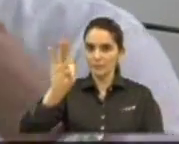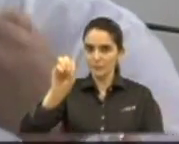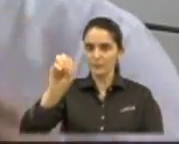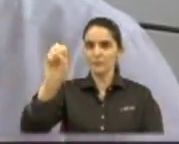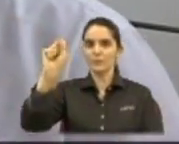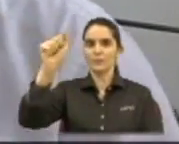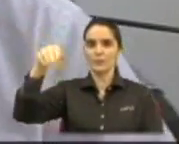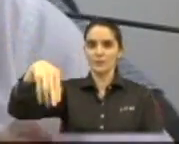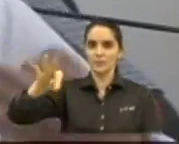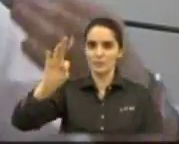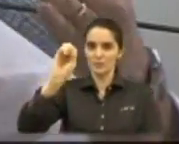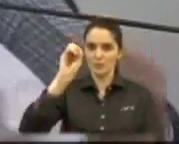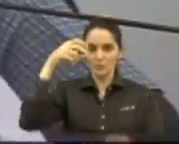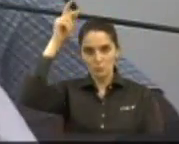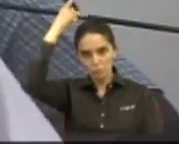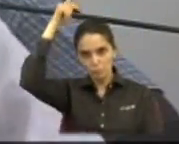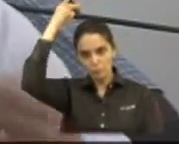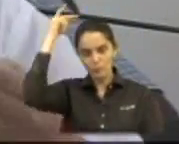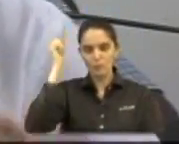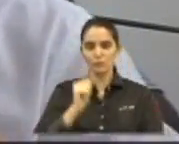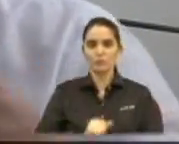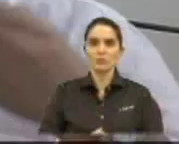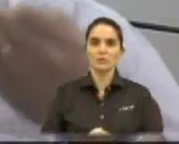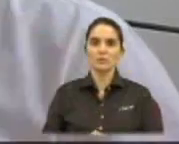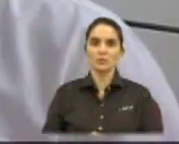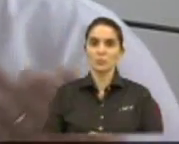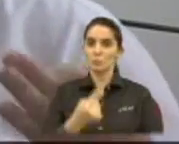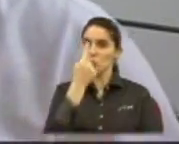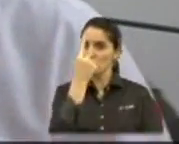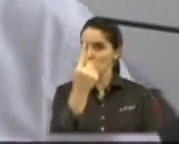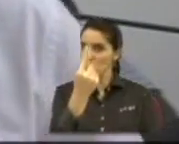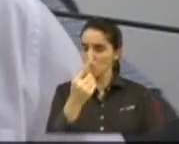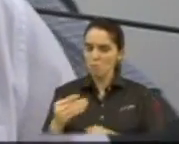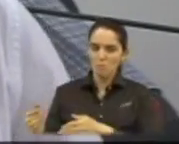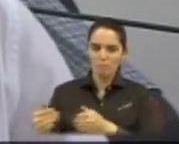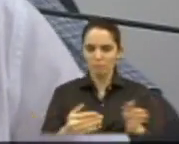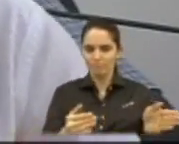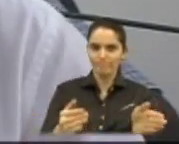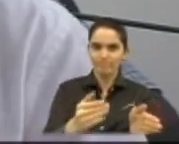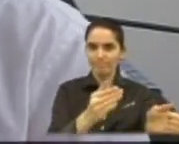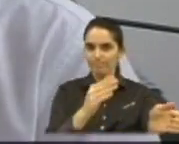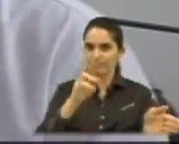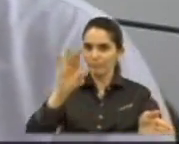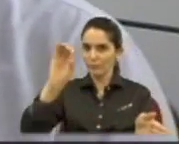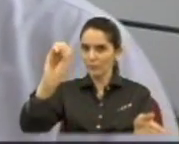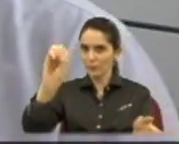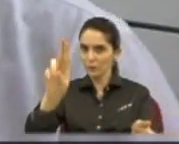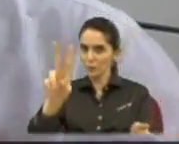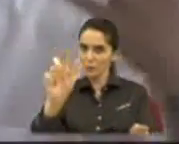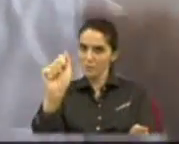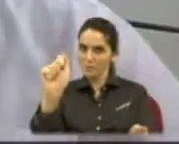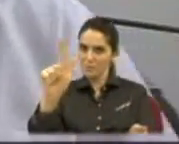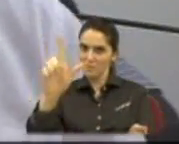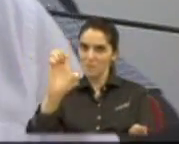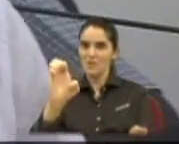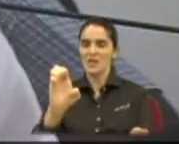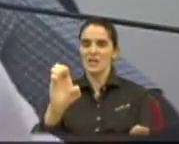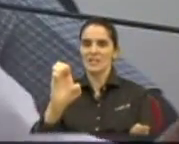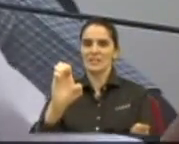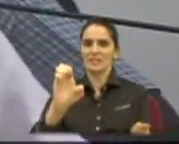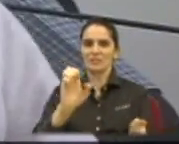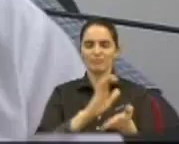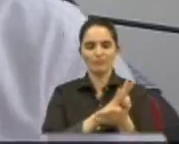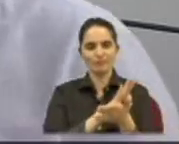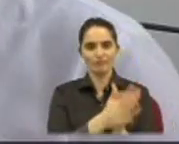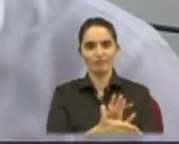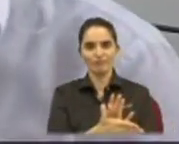simplesmente arrebentou-se e morreu um rio de extrema importância, o rio Vale, que leva